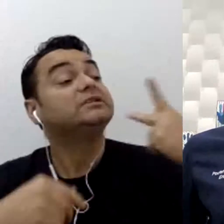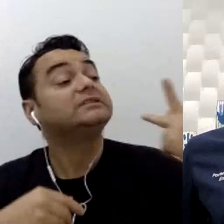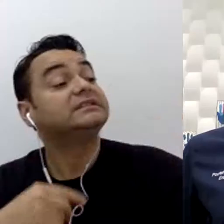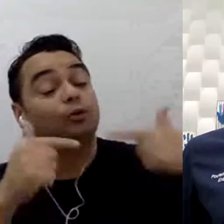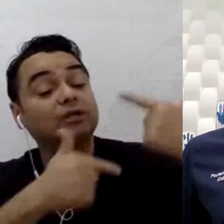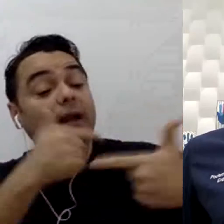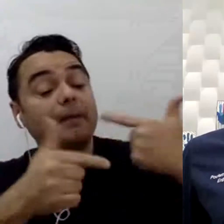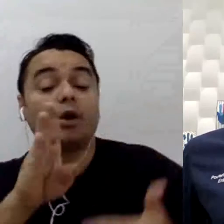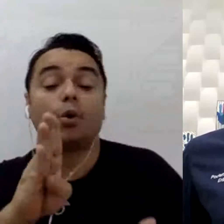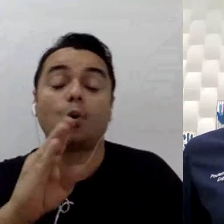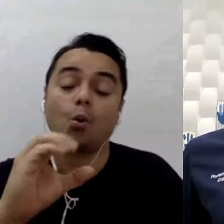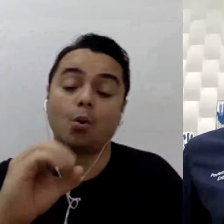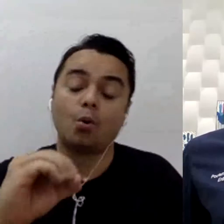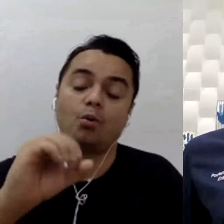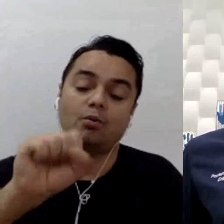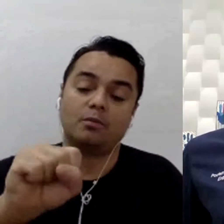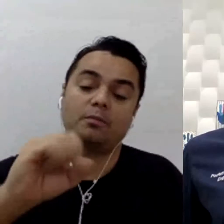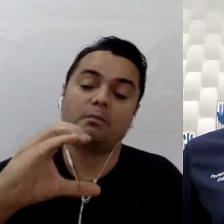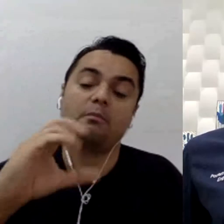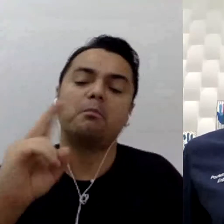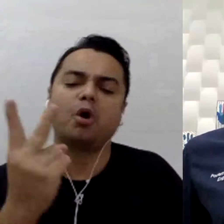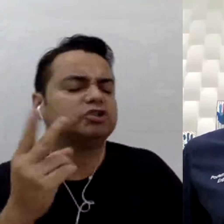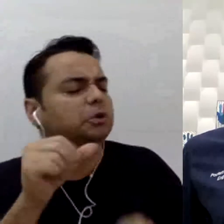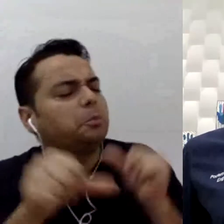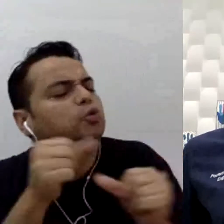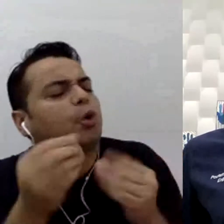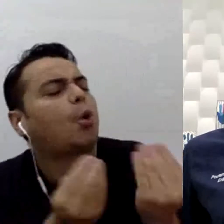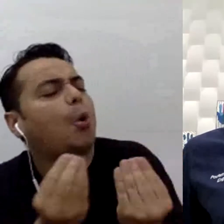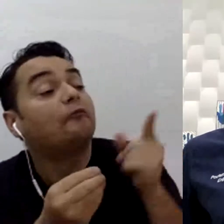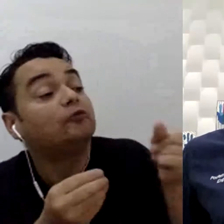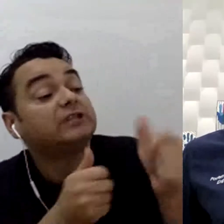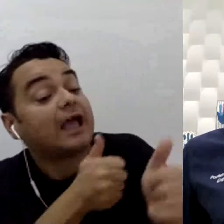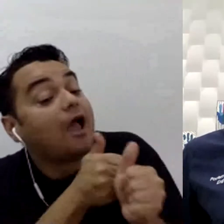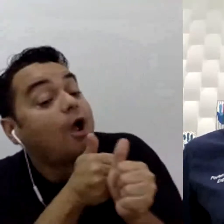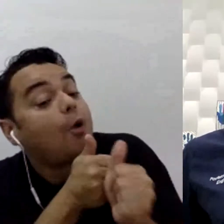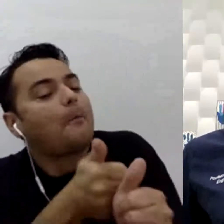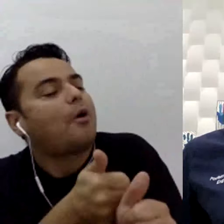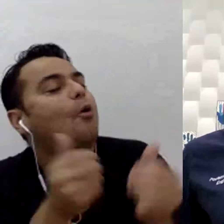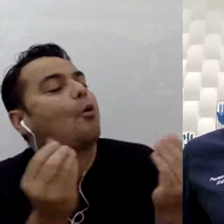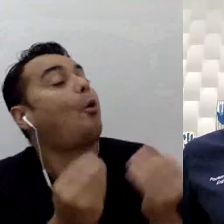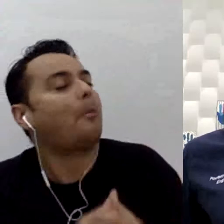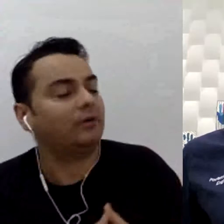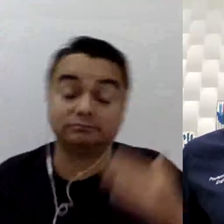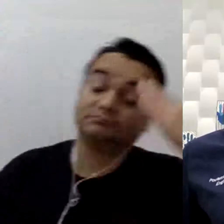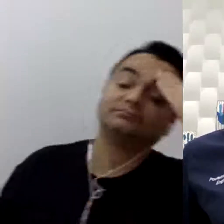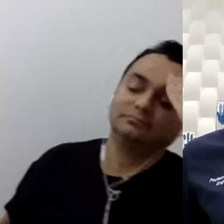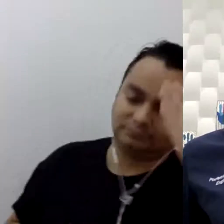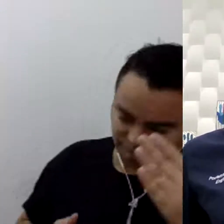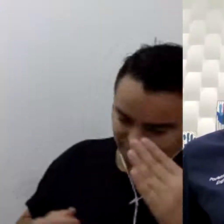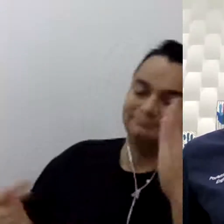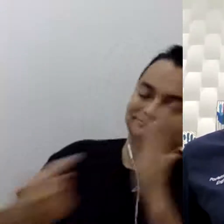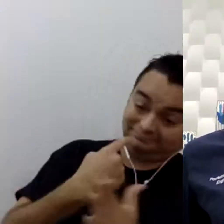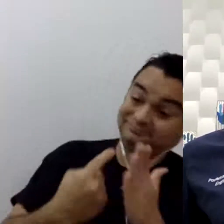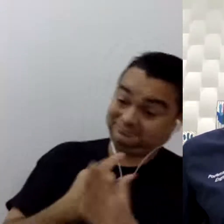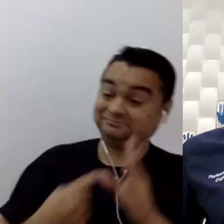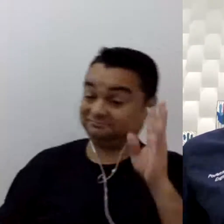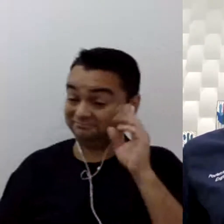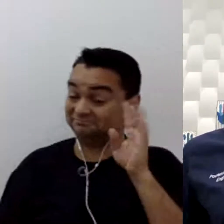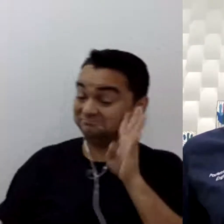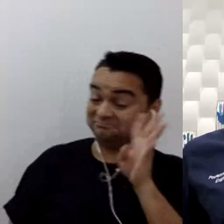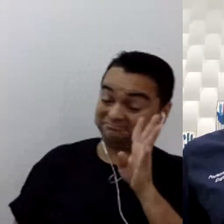e como você fez para acompanhar esse desenvolvimento? Legal, muito obrigado pelas perguntas bem